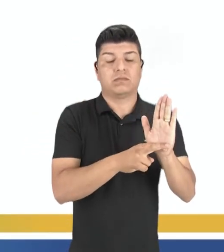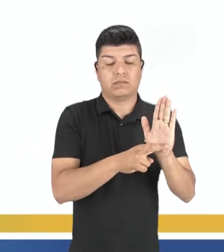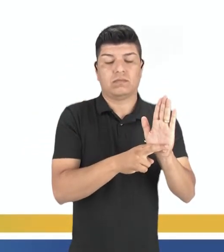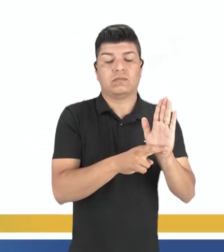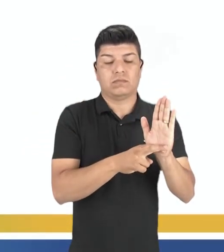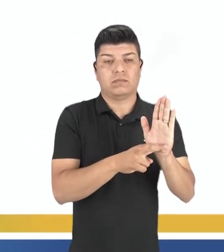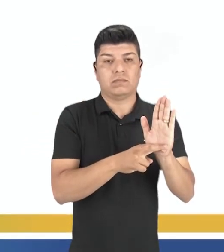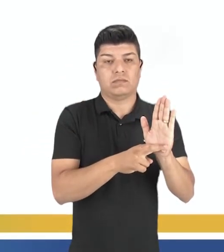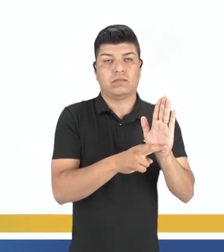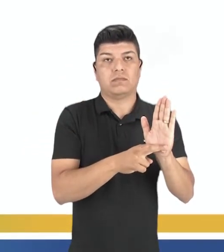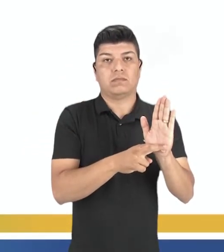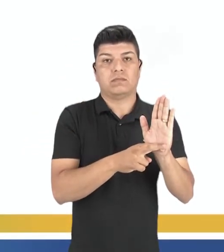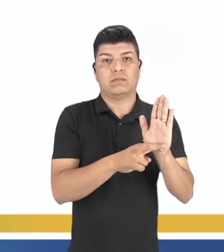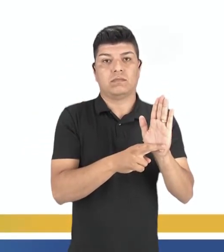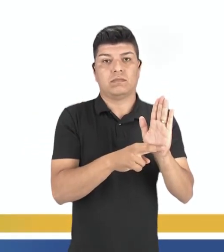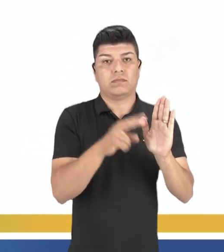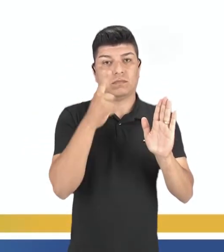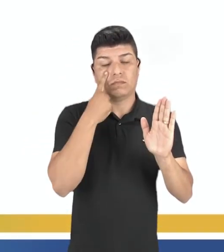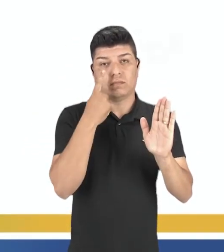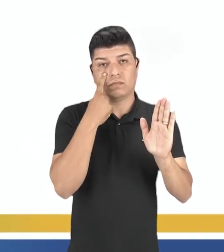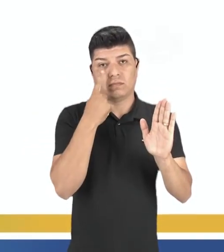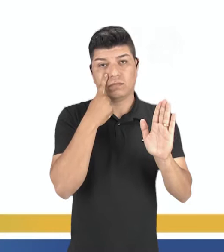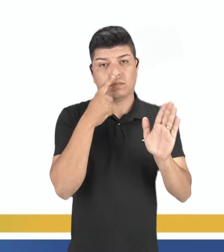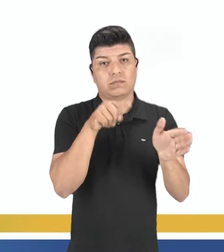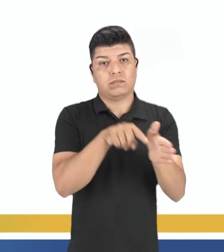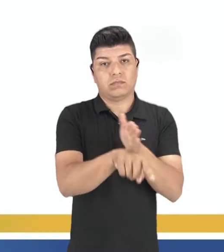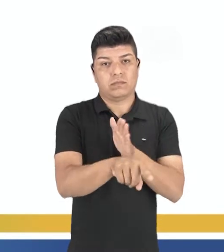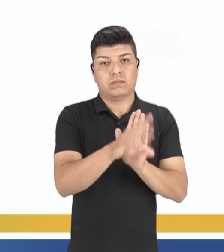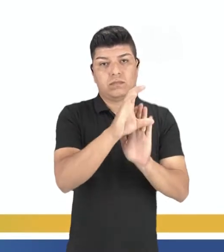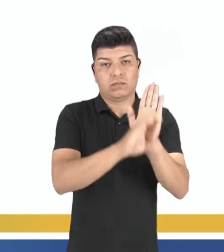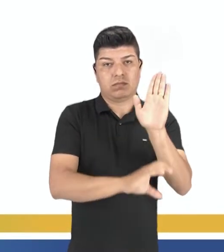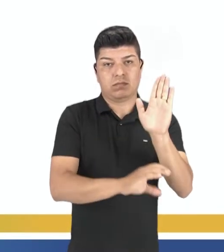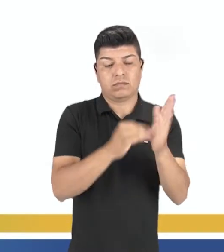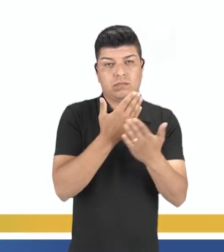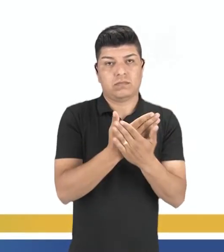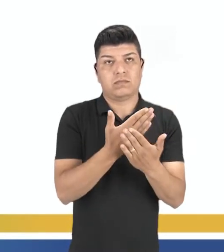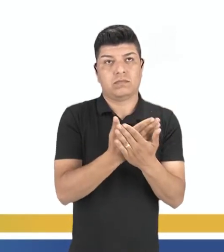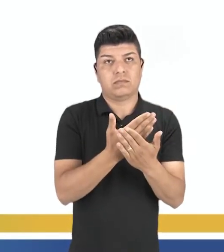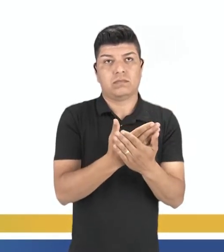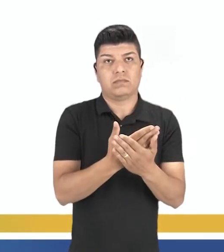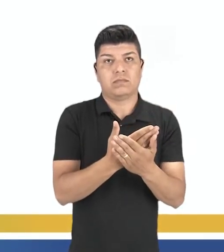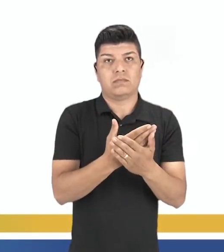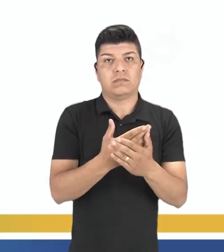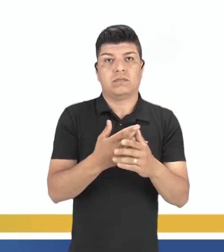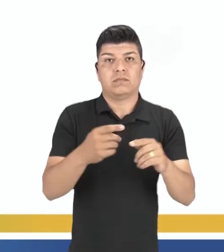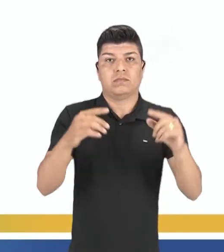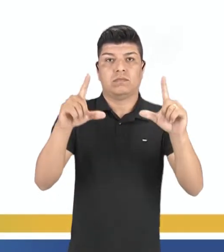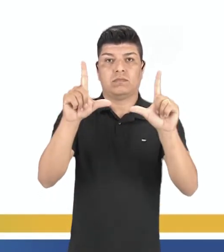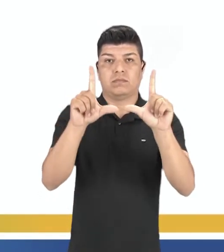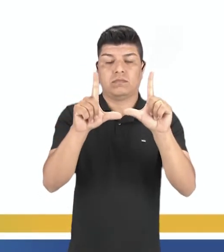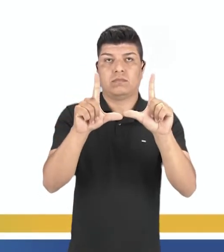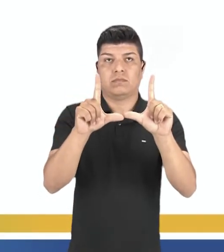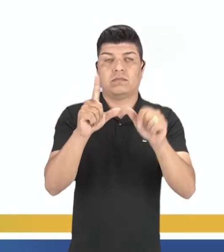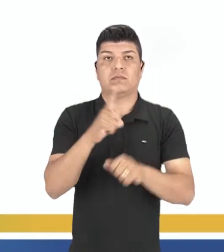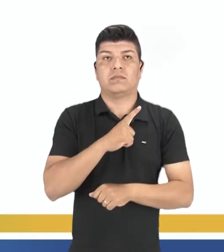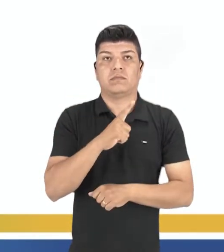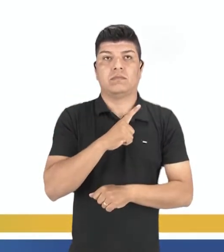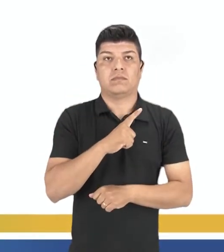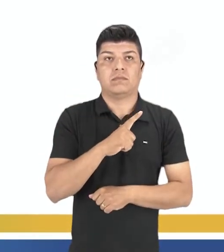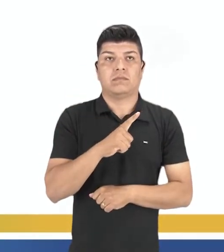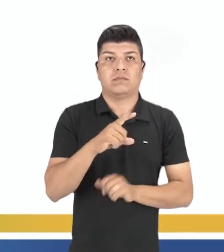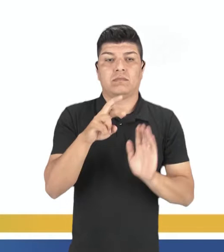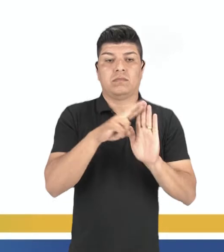estar comumente vendo em questões e conteúdos de estudo. Então vamos ver no quadro aí. A gente tem a regra do